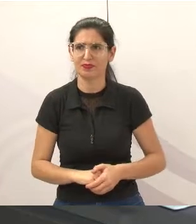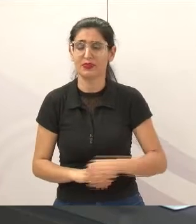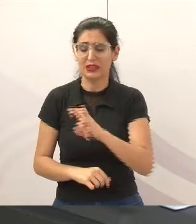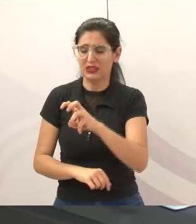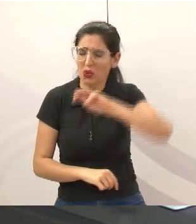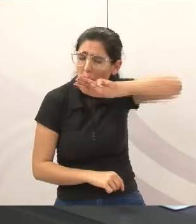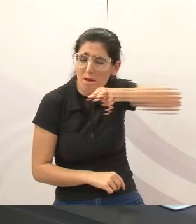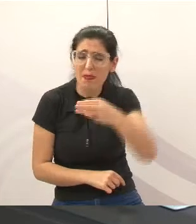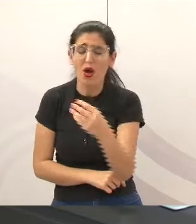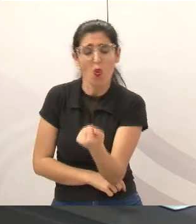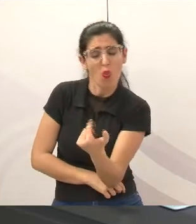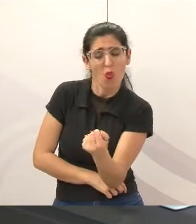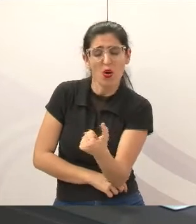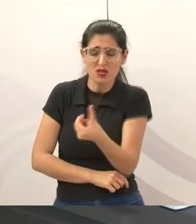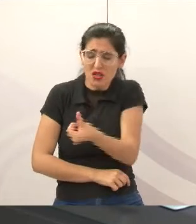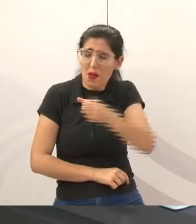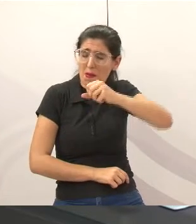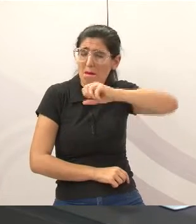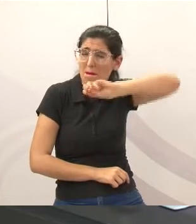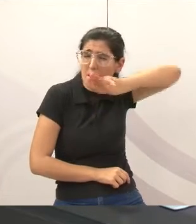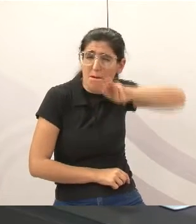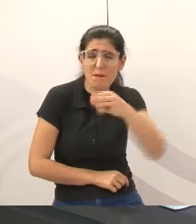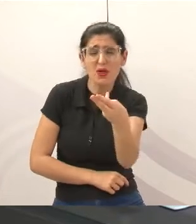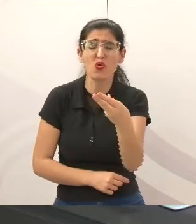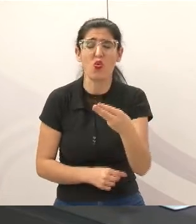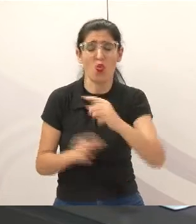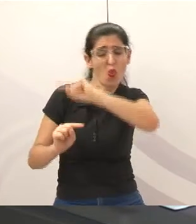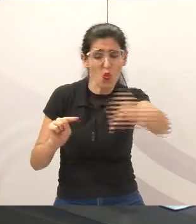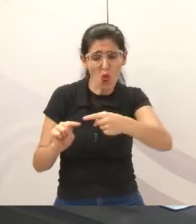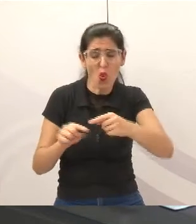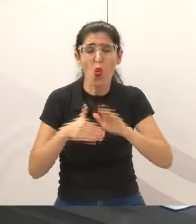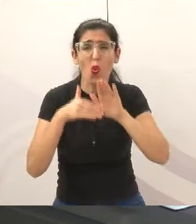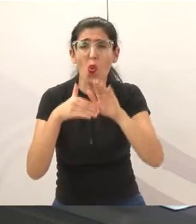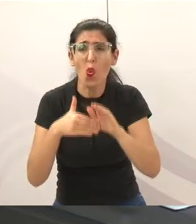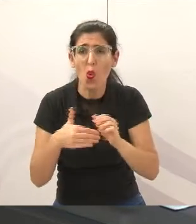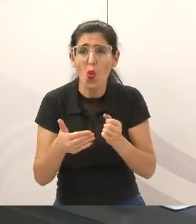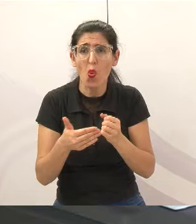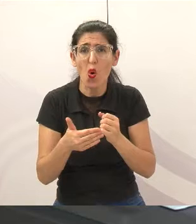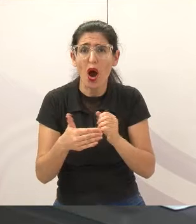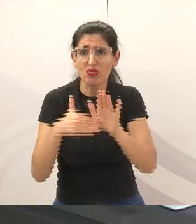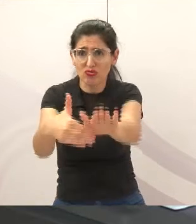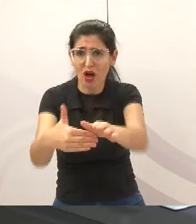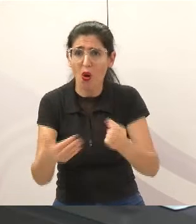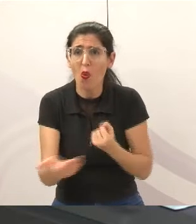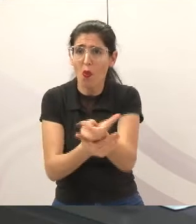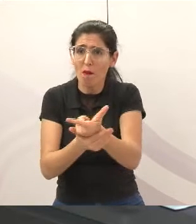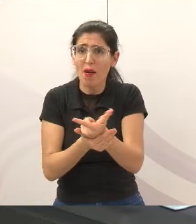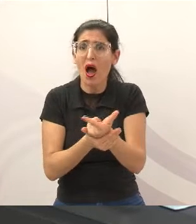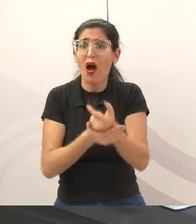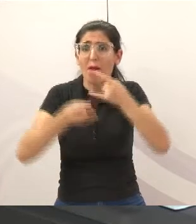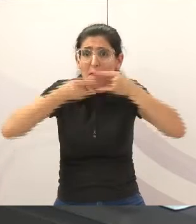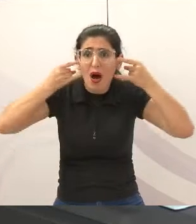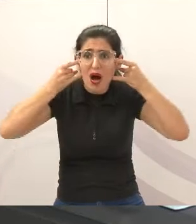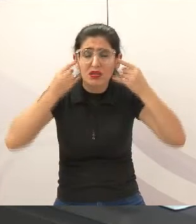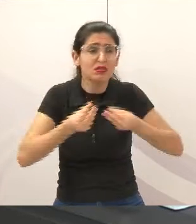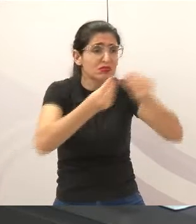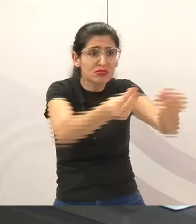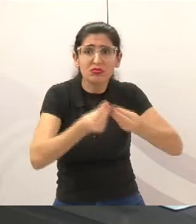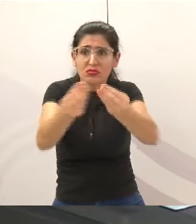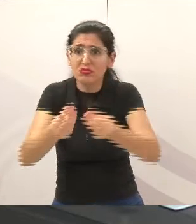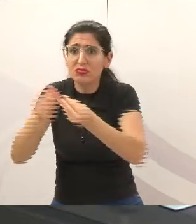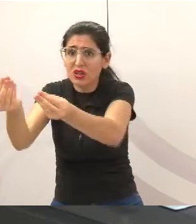milhões, quase 6 milhões, para quê? Compre máscara, dê para a população. Então vai querer punir mais uma vez a